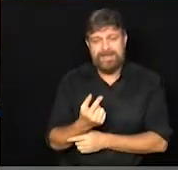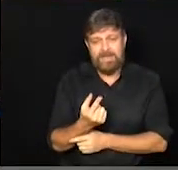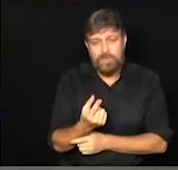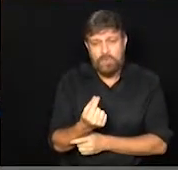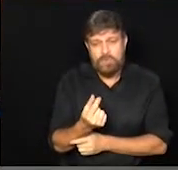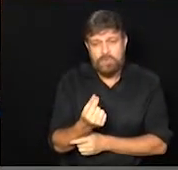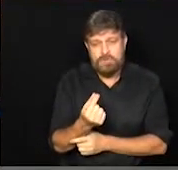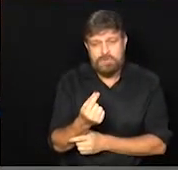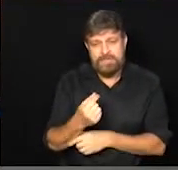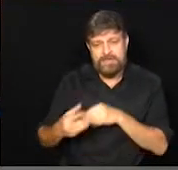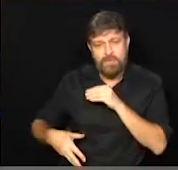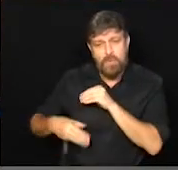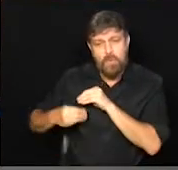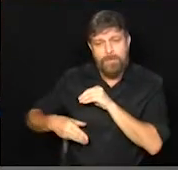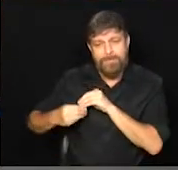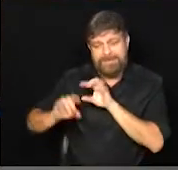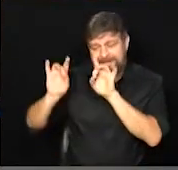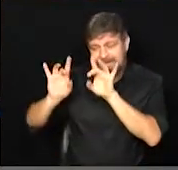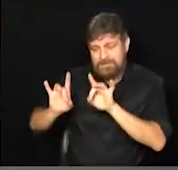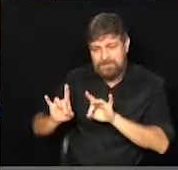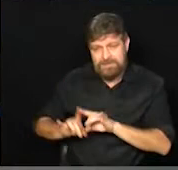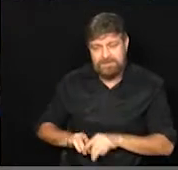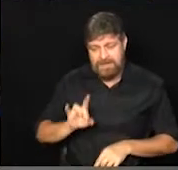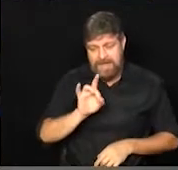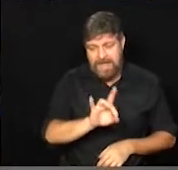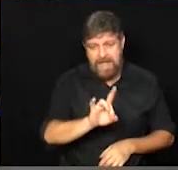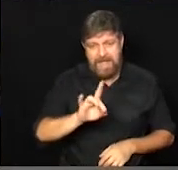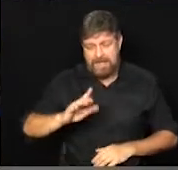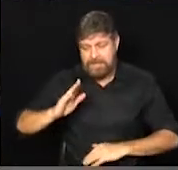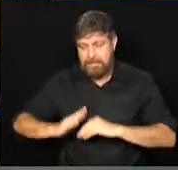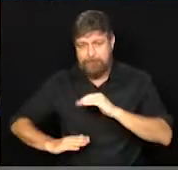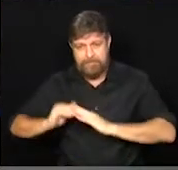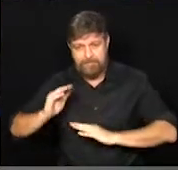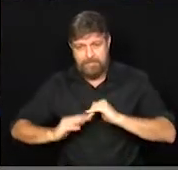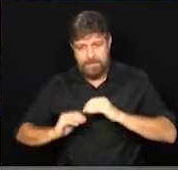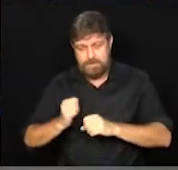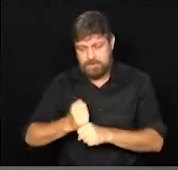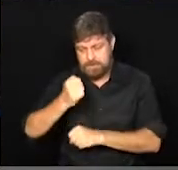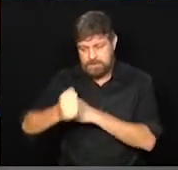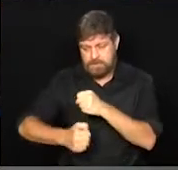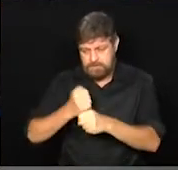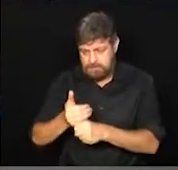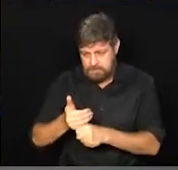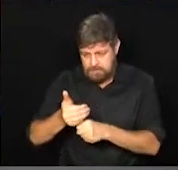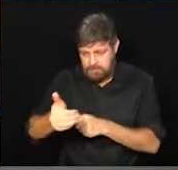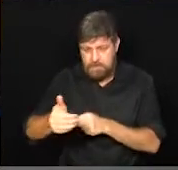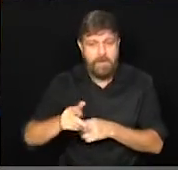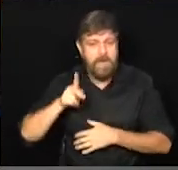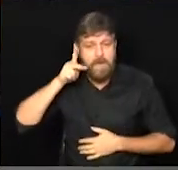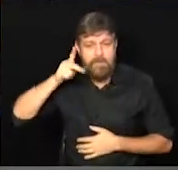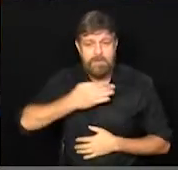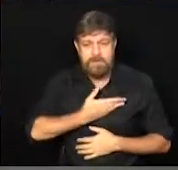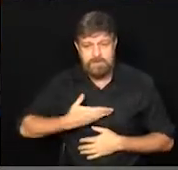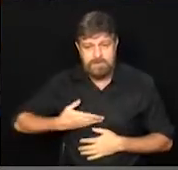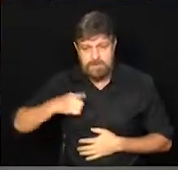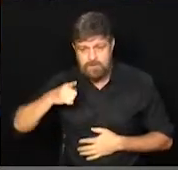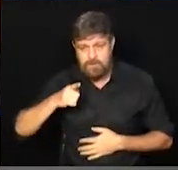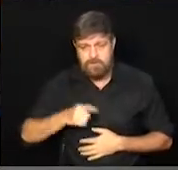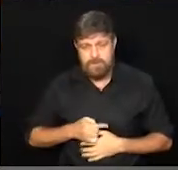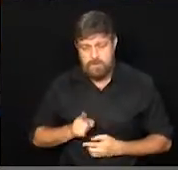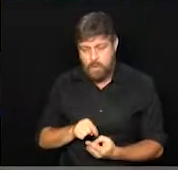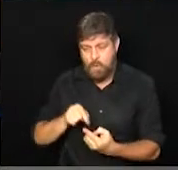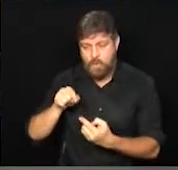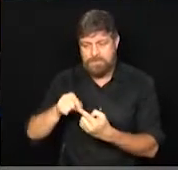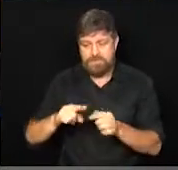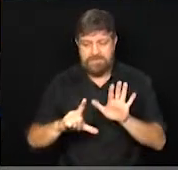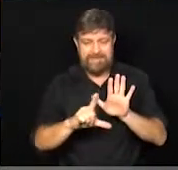orçamentárias específicas em cada exercício financeiro para implementação das medidas estabelecidas nesta